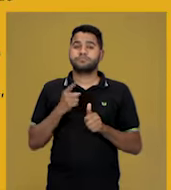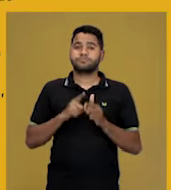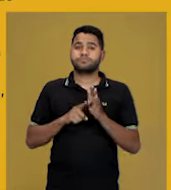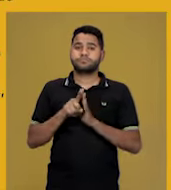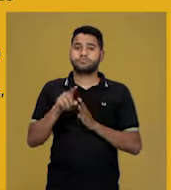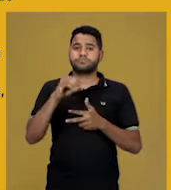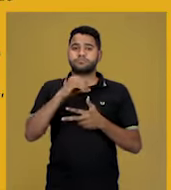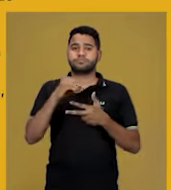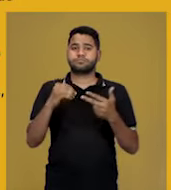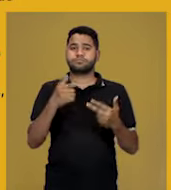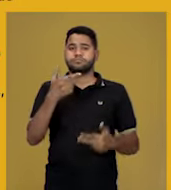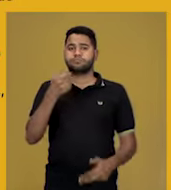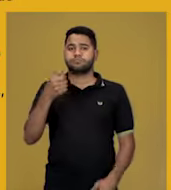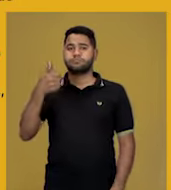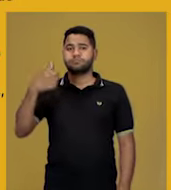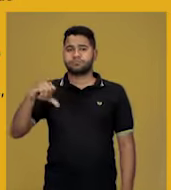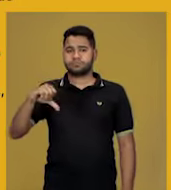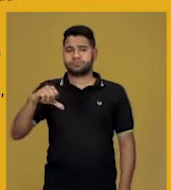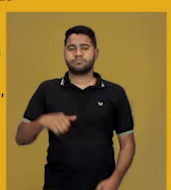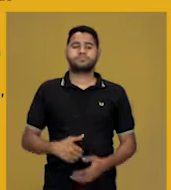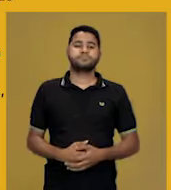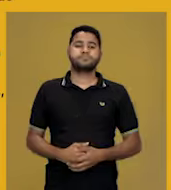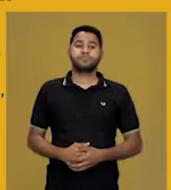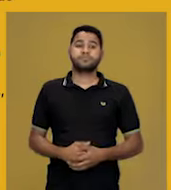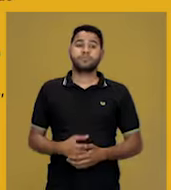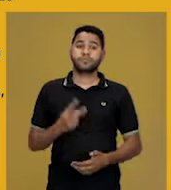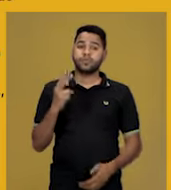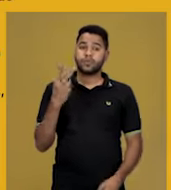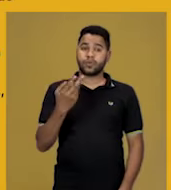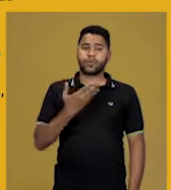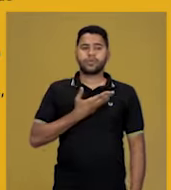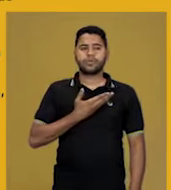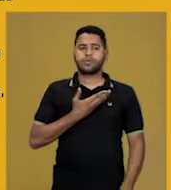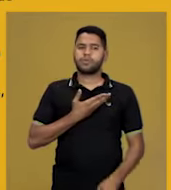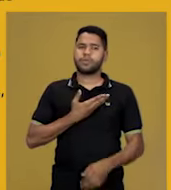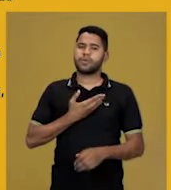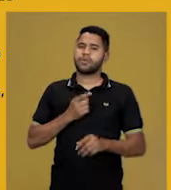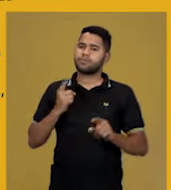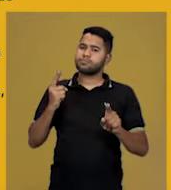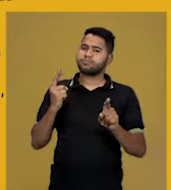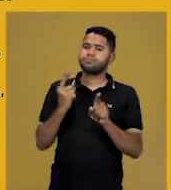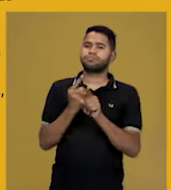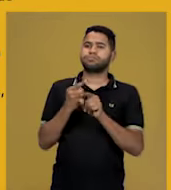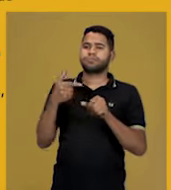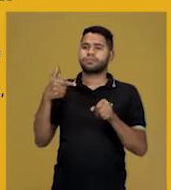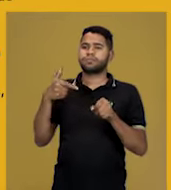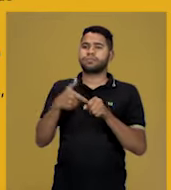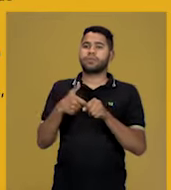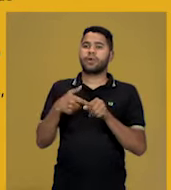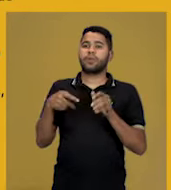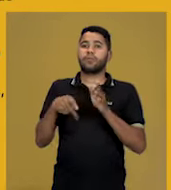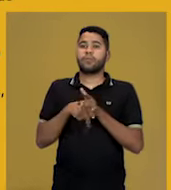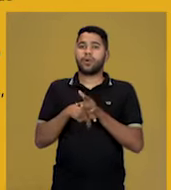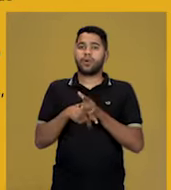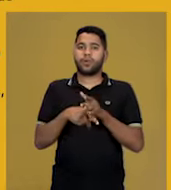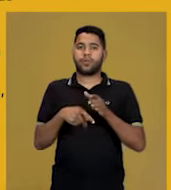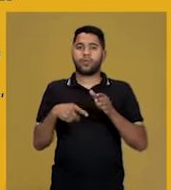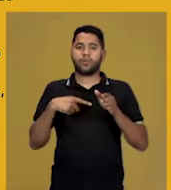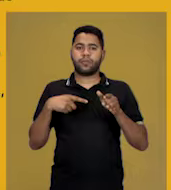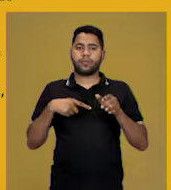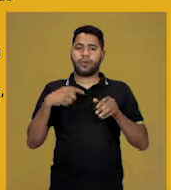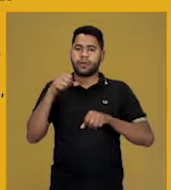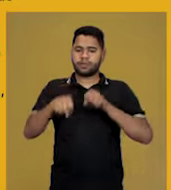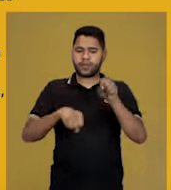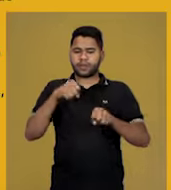Enem de 2019. Dois amigos se encontram em um posto de gasolina para calibrar os pneus de suas